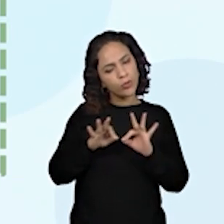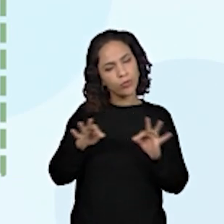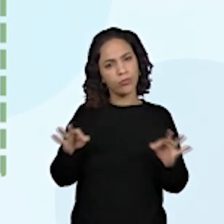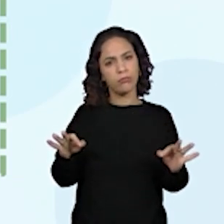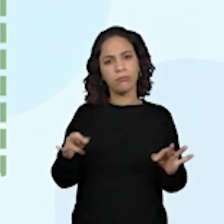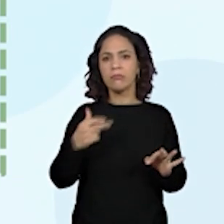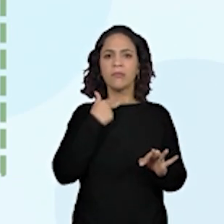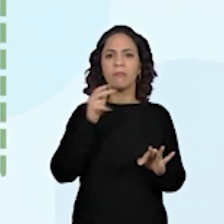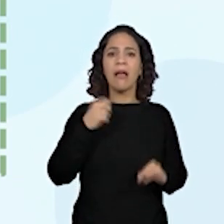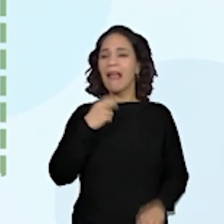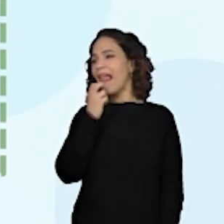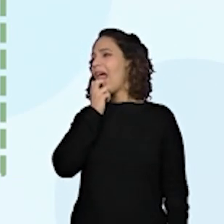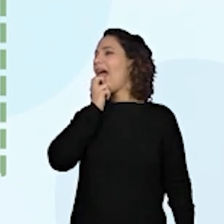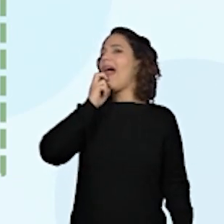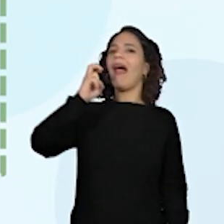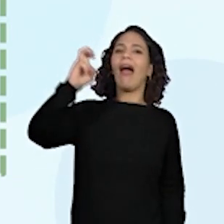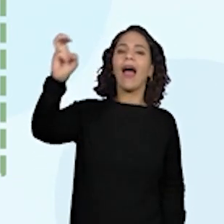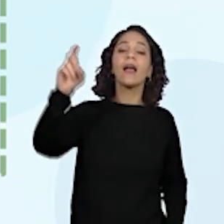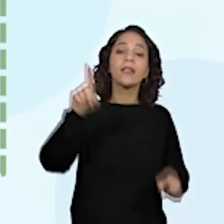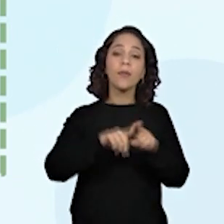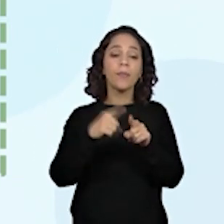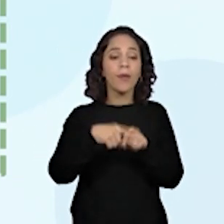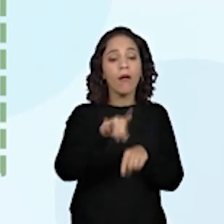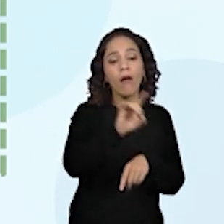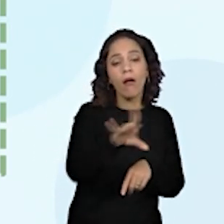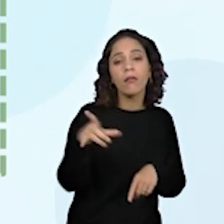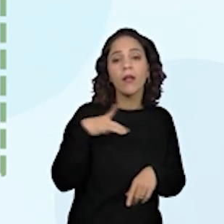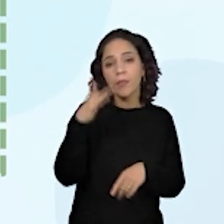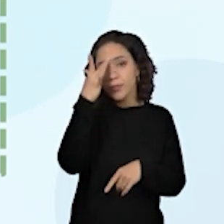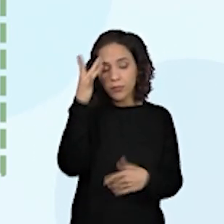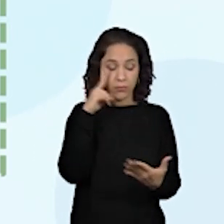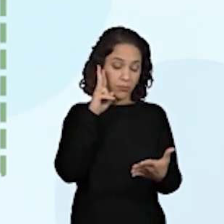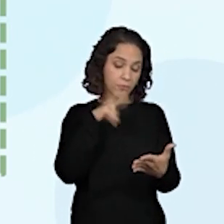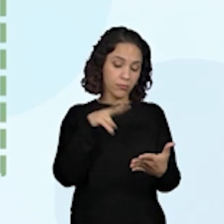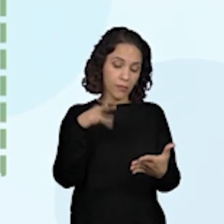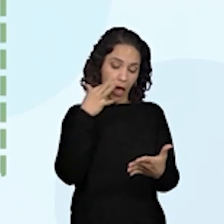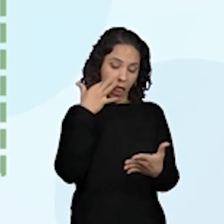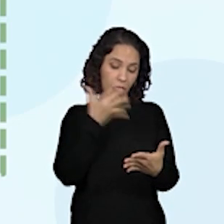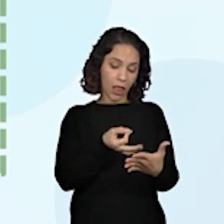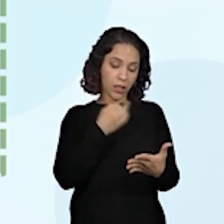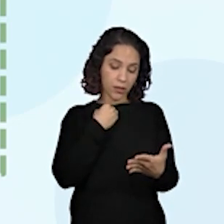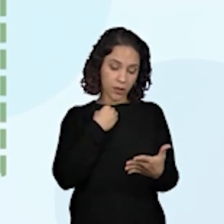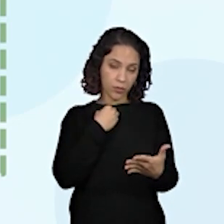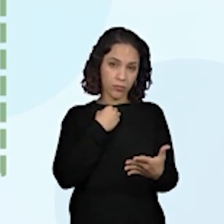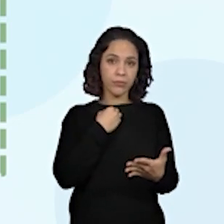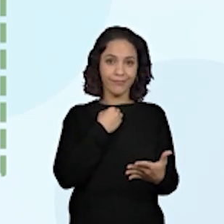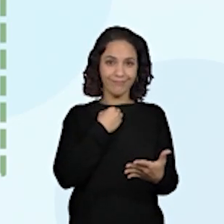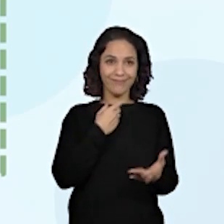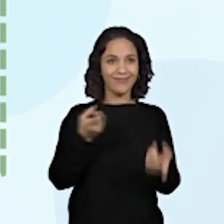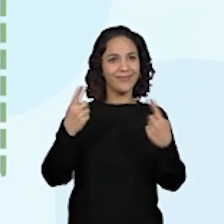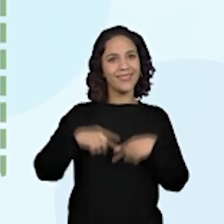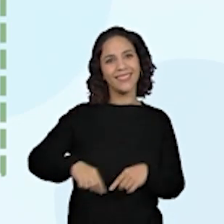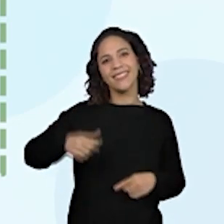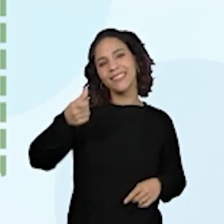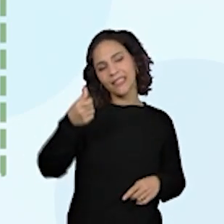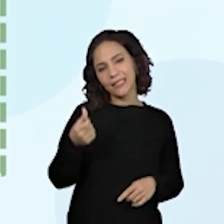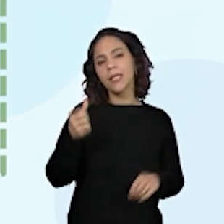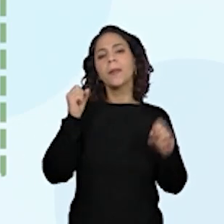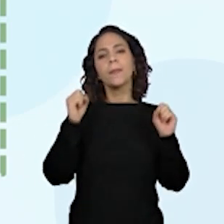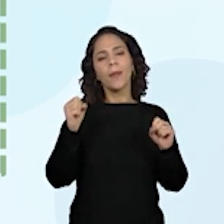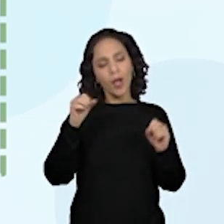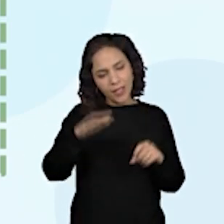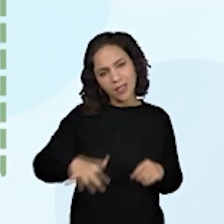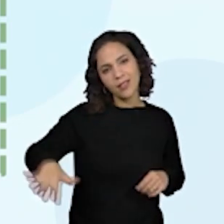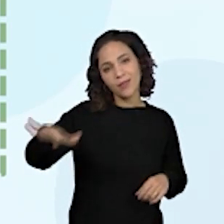respeitando quem está fazendo leitura no espaço. 6. É permitido usar o espaço